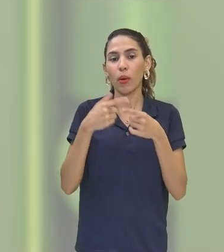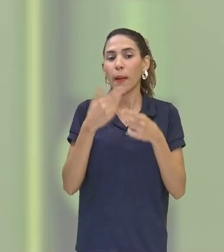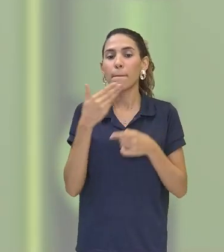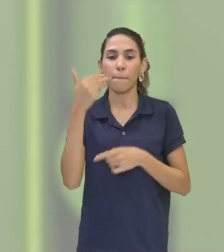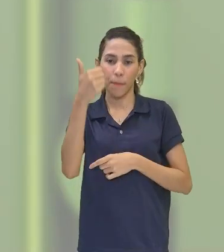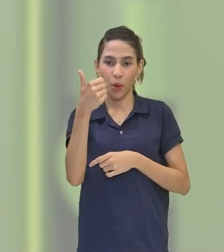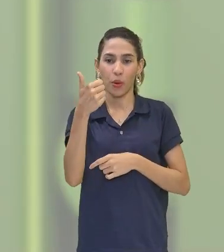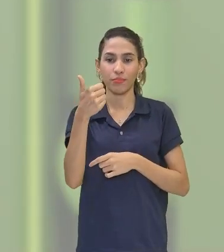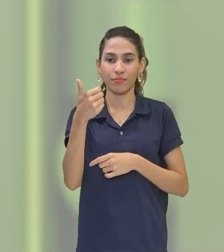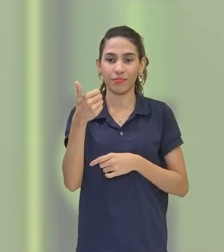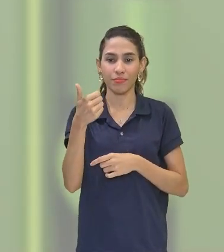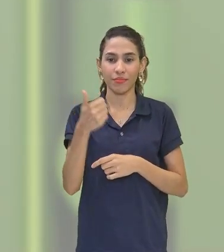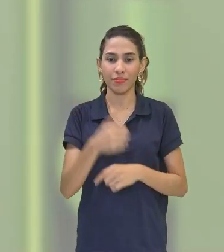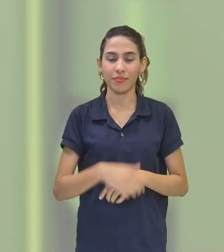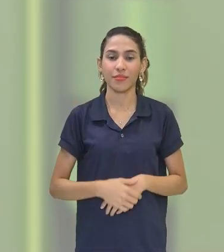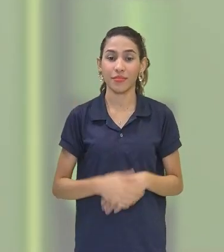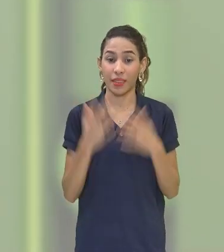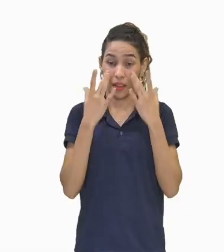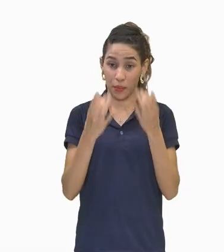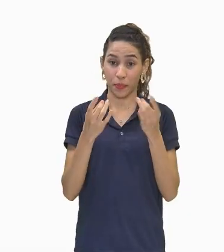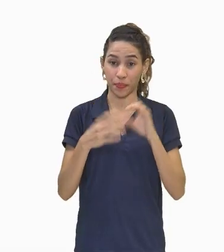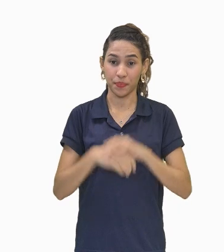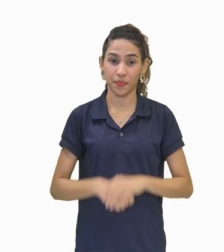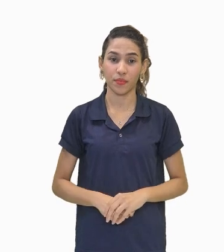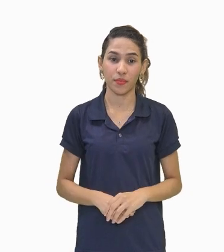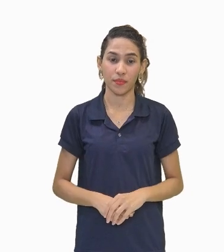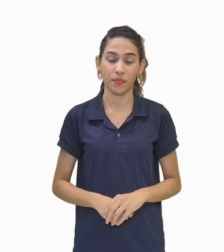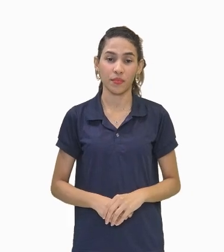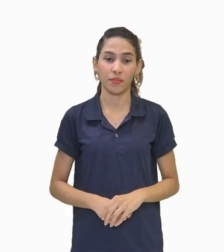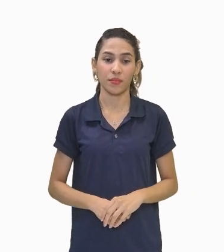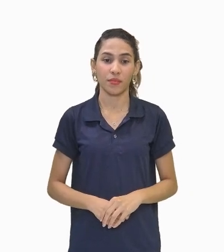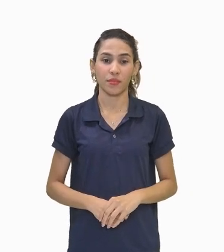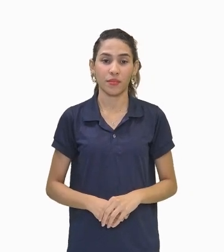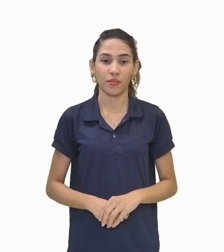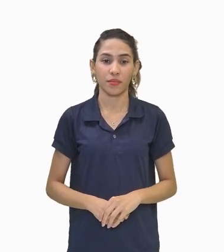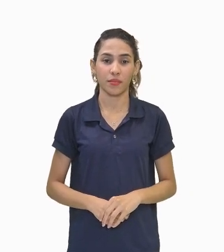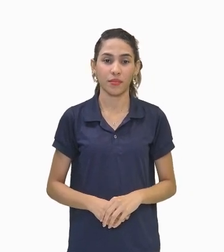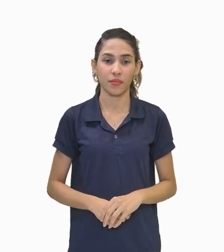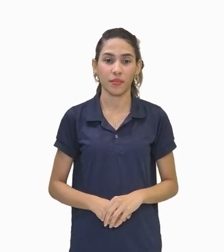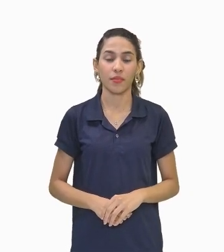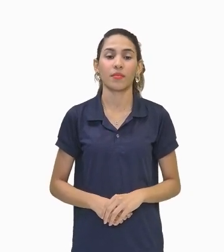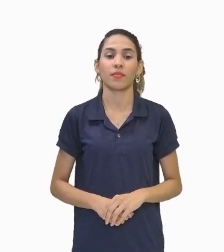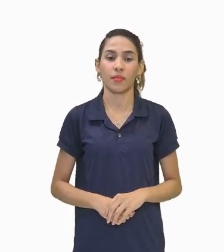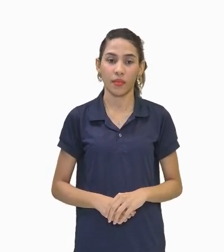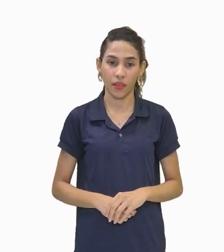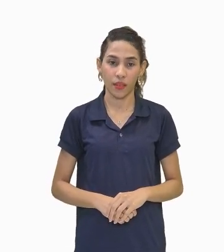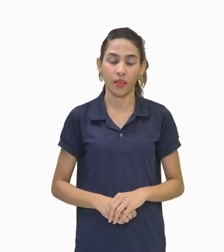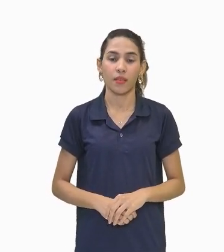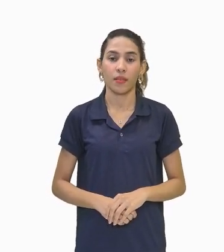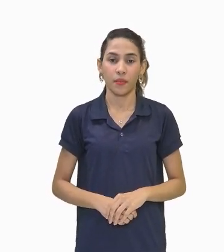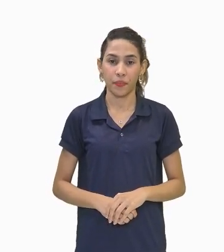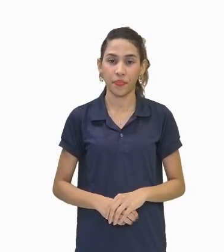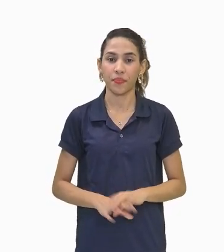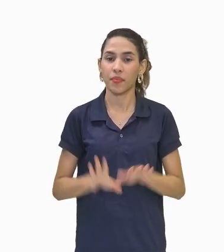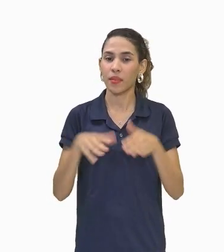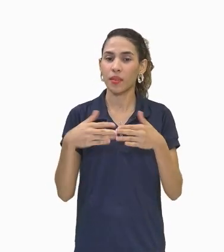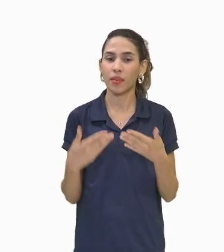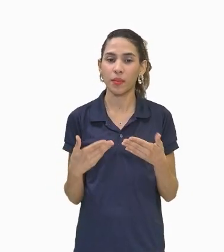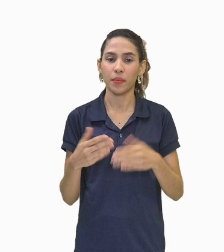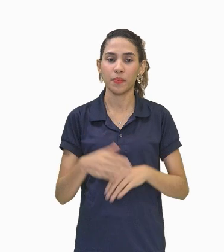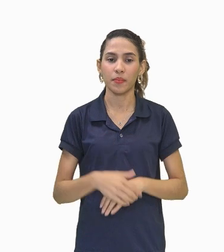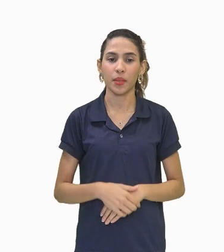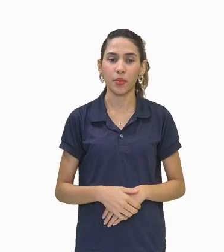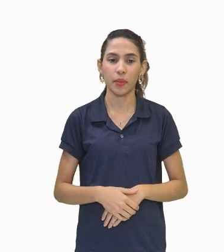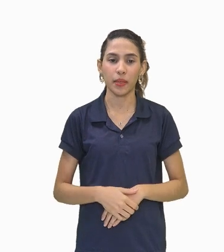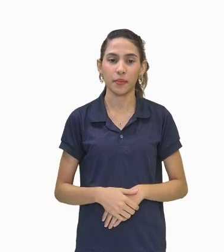Para um circuito em paralelo, qual é a vantagem? Primeira, é a mesma tensão para todos os